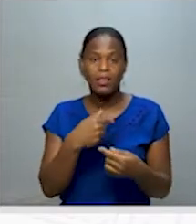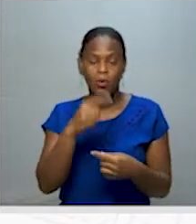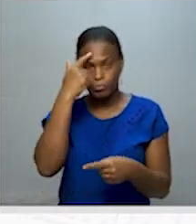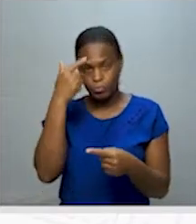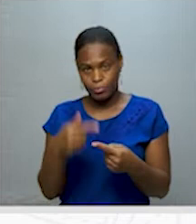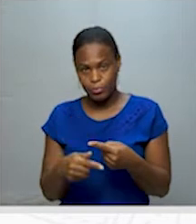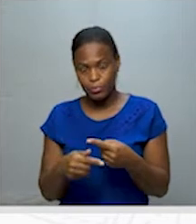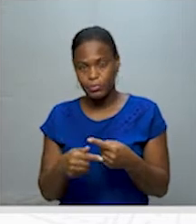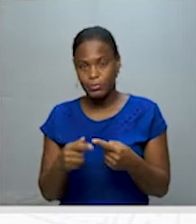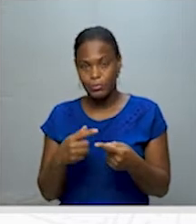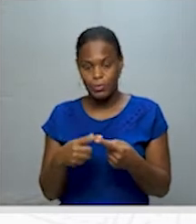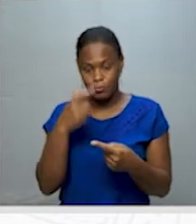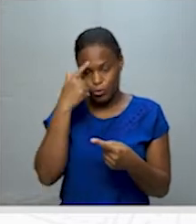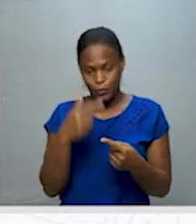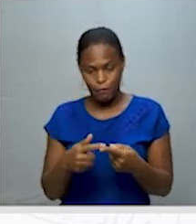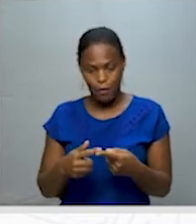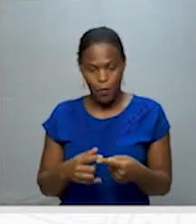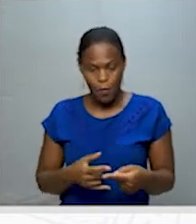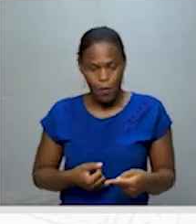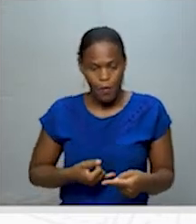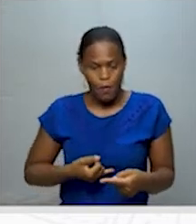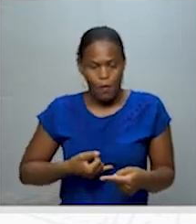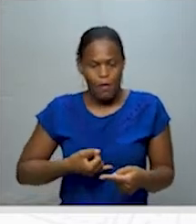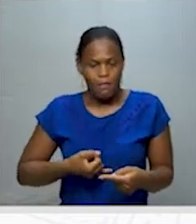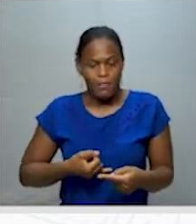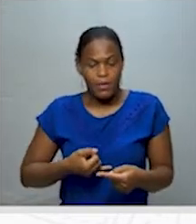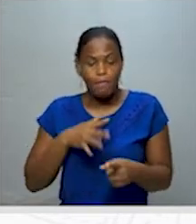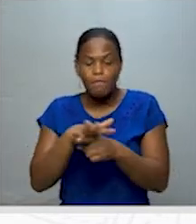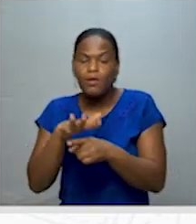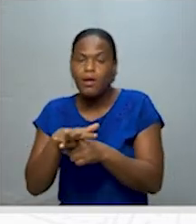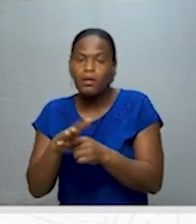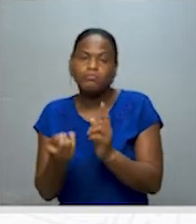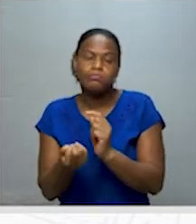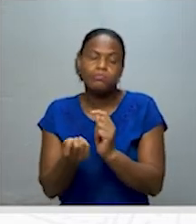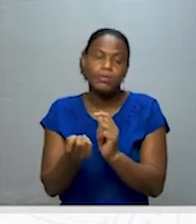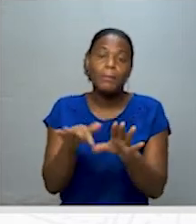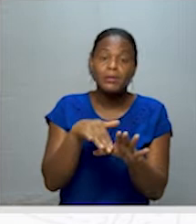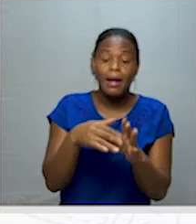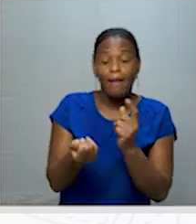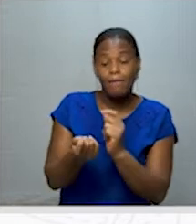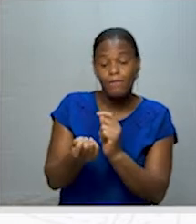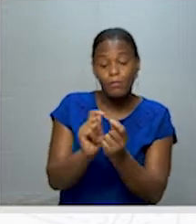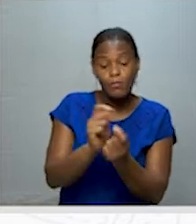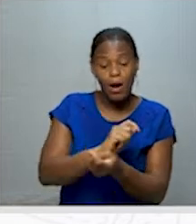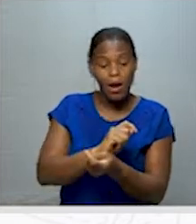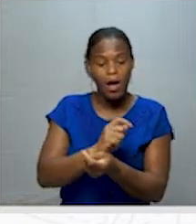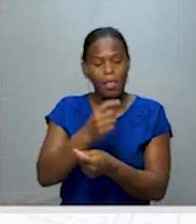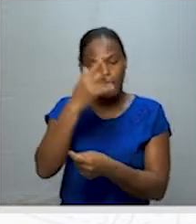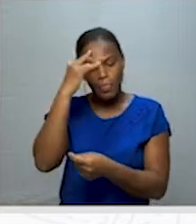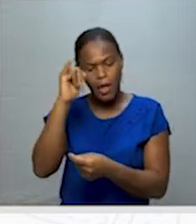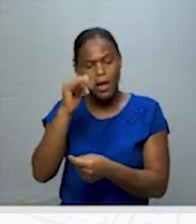como objetivo interferir ou transformar o ponto de vista do leitor relativamente ao mundo que o